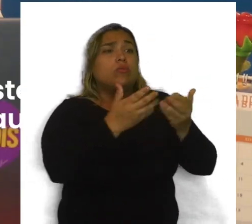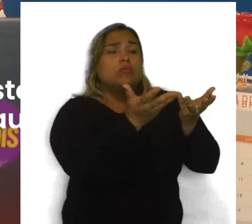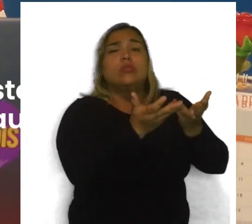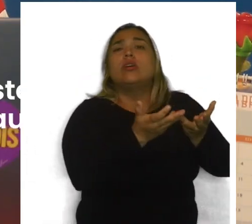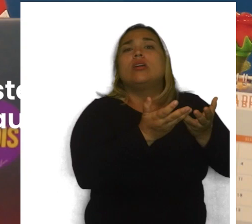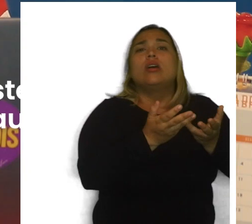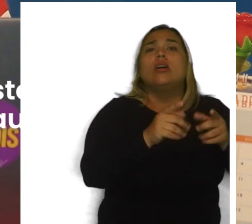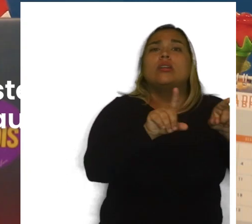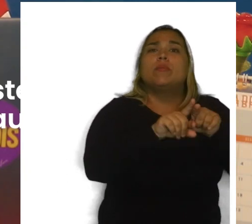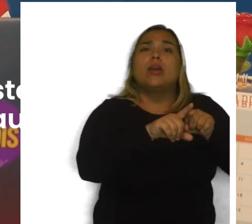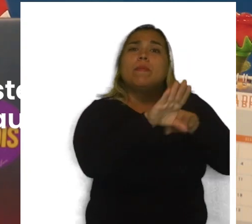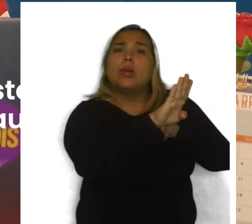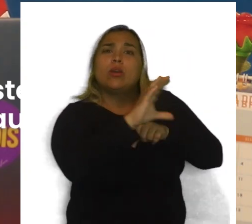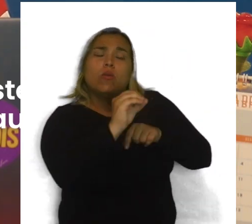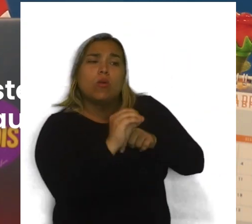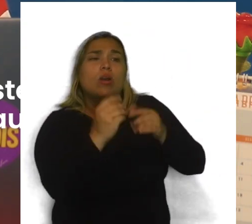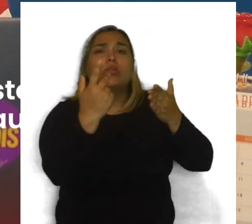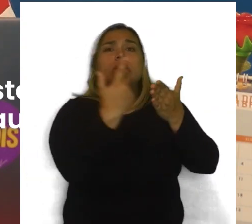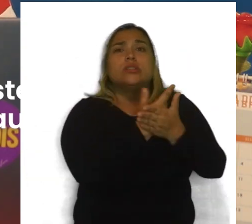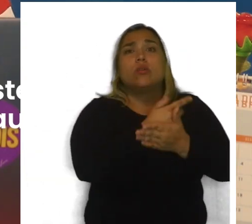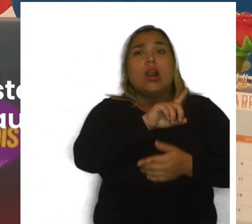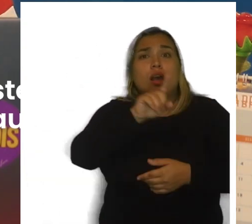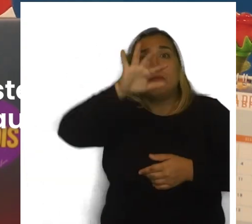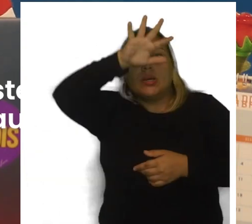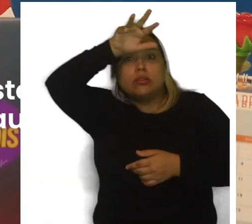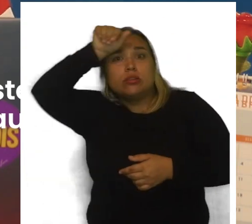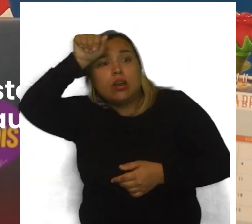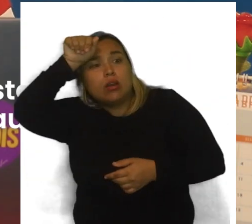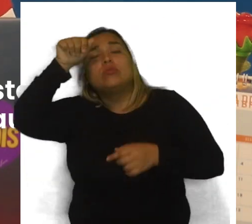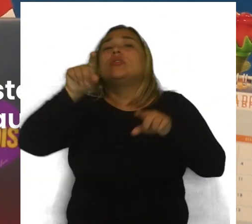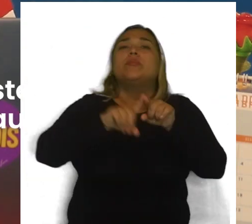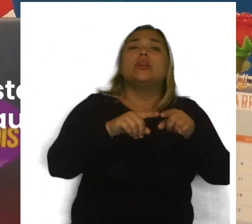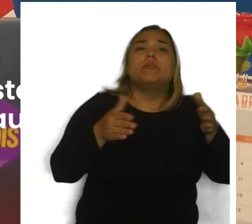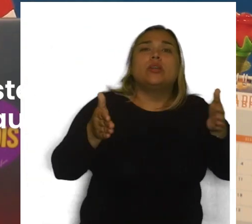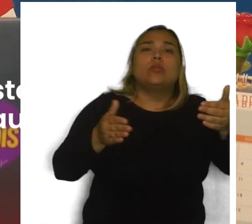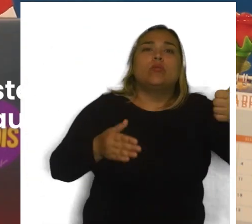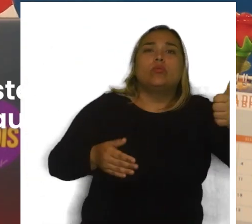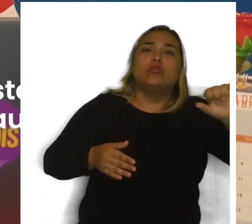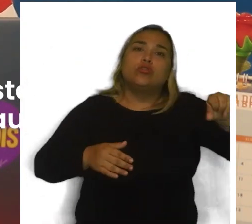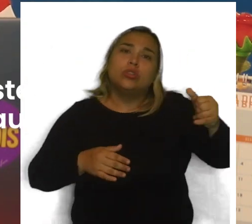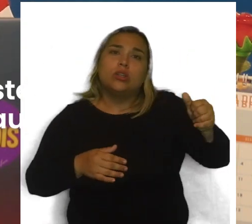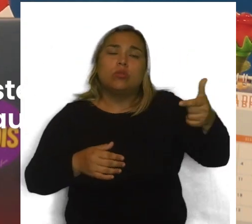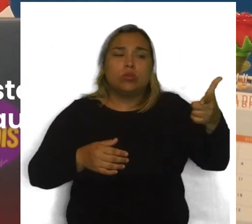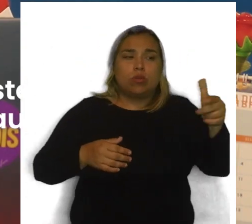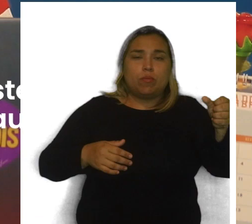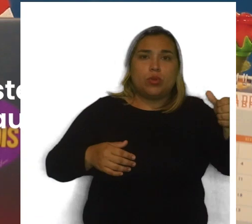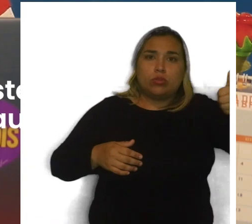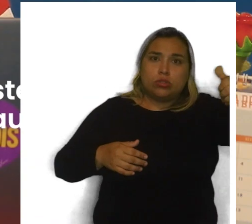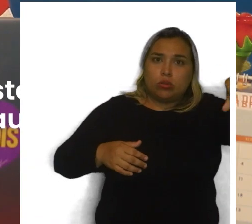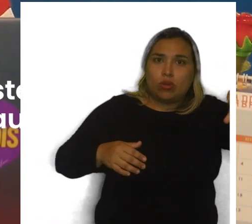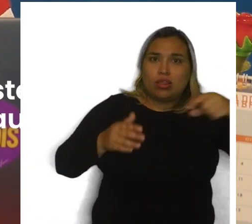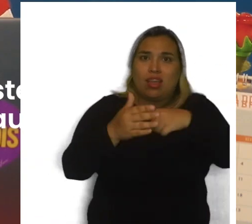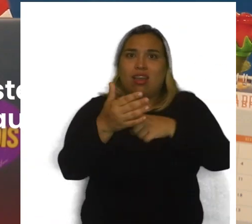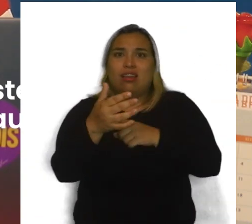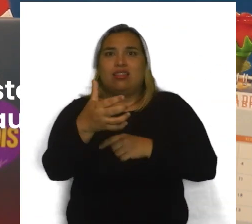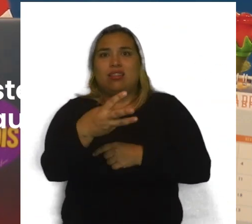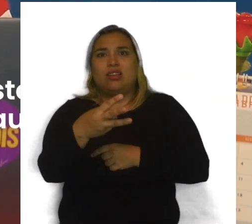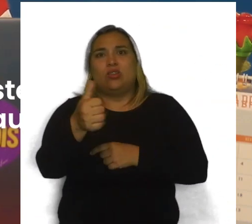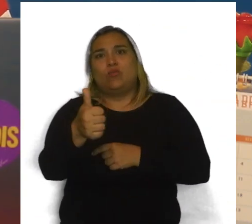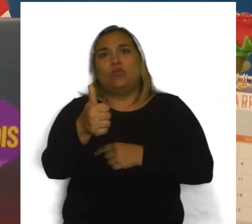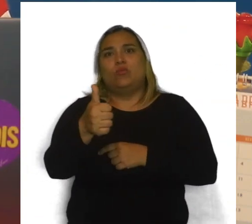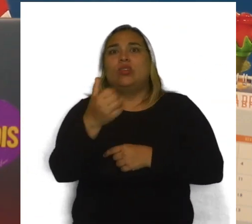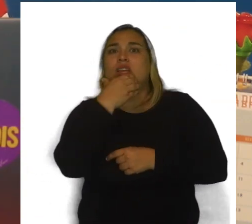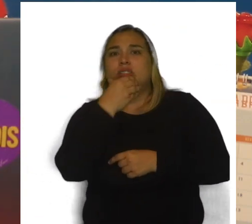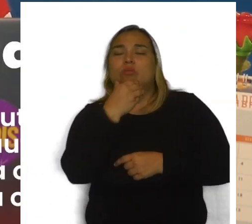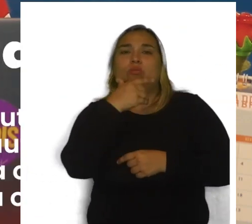estelionato registrado nas delegacias de Manaus entre 1 de janeiro de 2019 a 31 de dezembro de